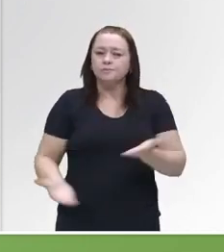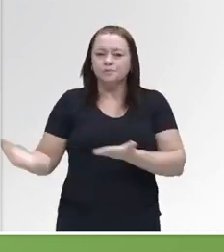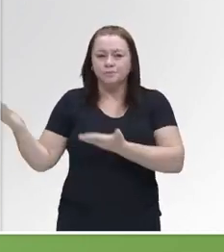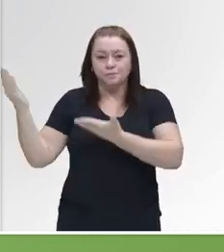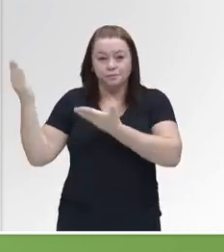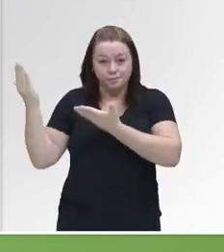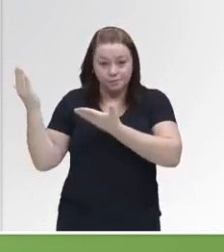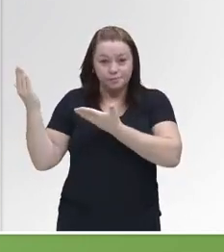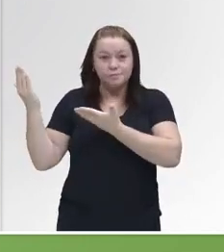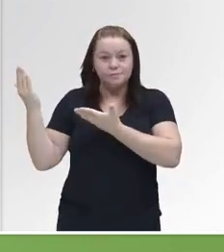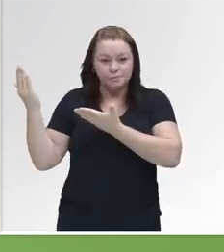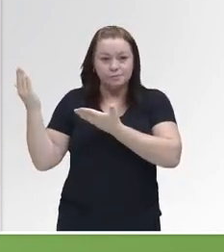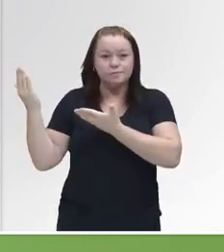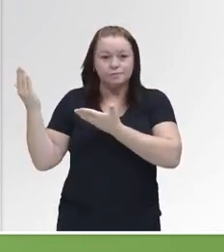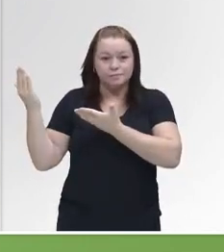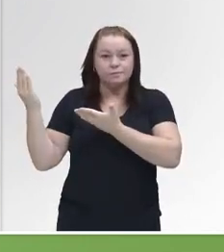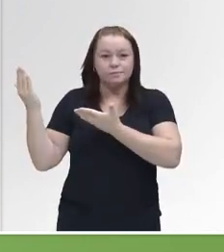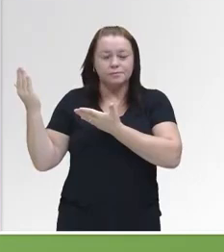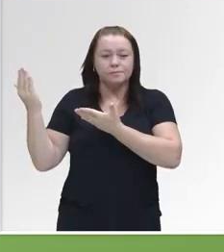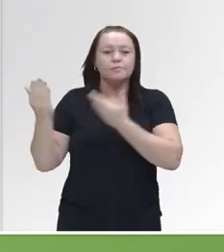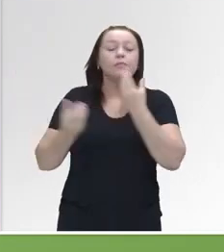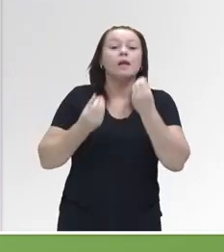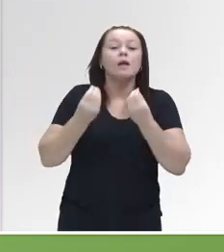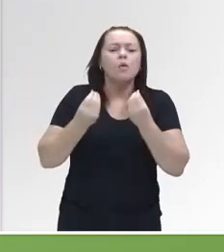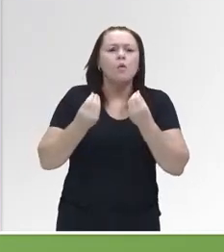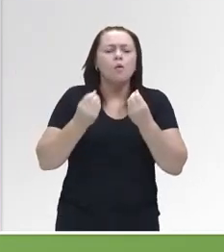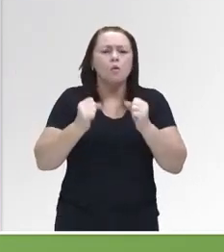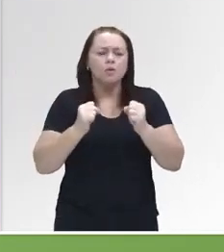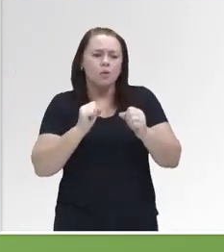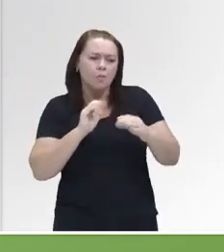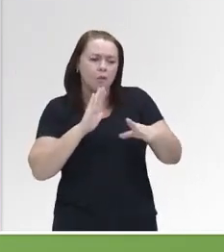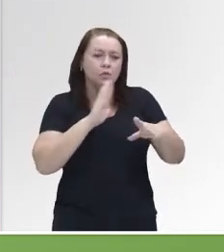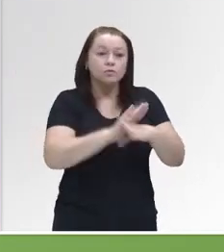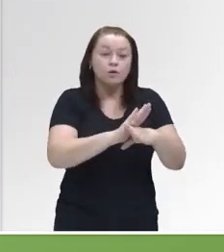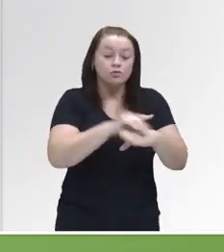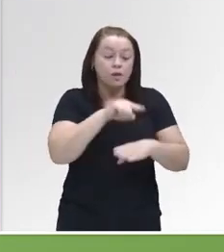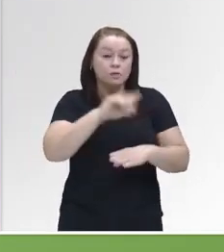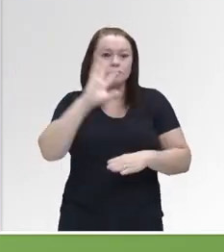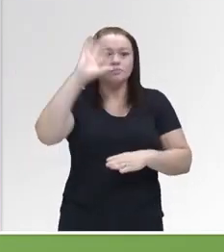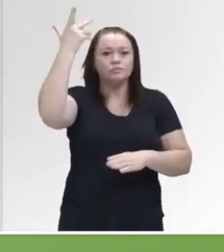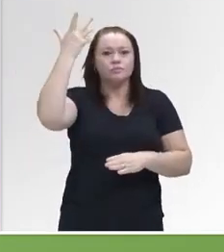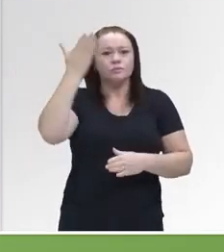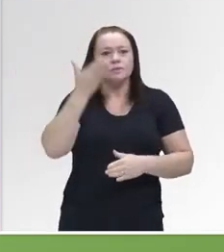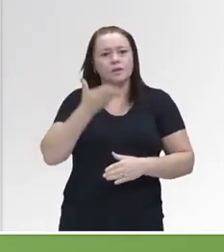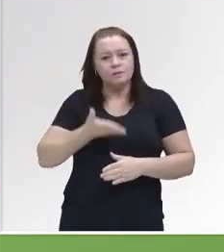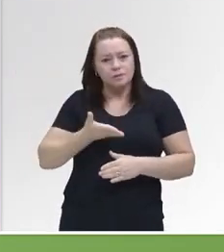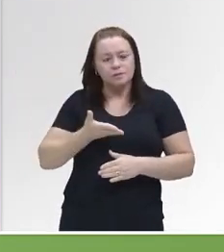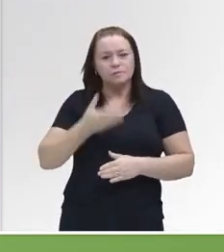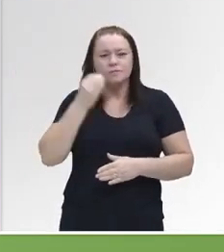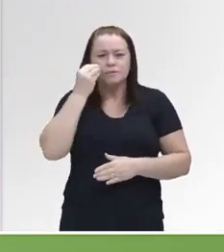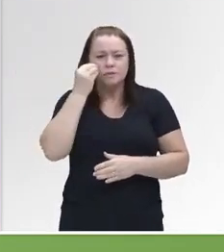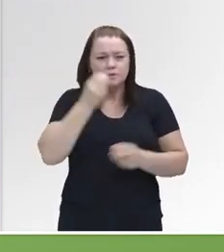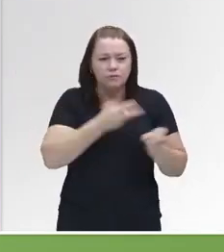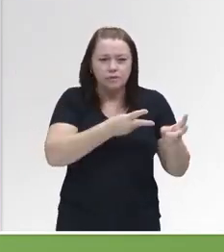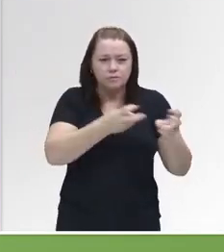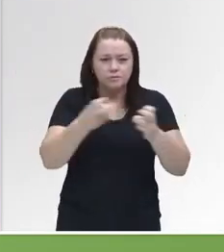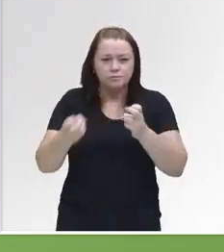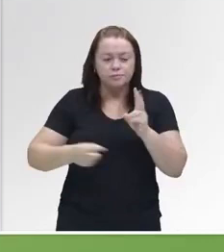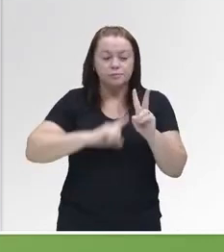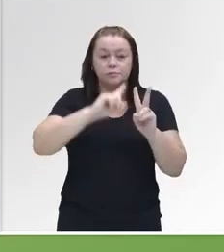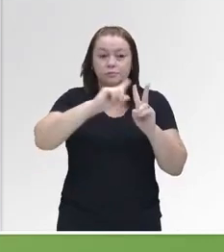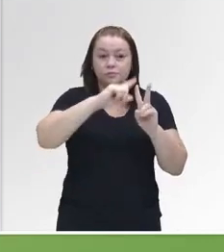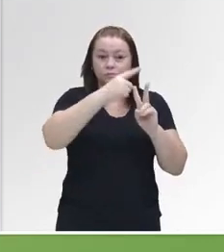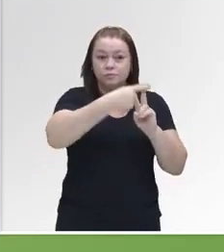né? Como é que a gente pode agir diante desse acidente? Vocês observam aí as duas imagens que eu trouxe